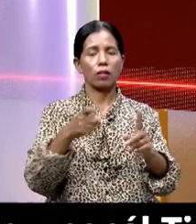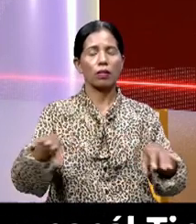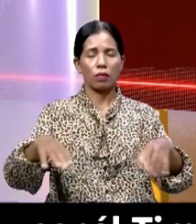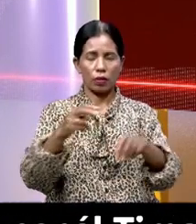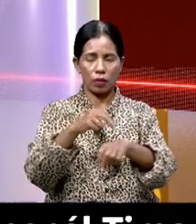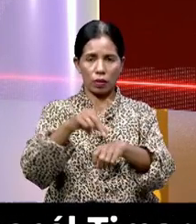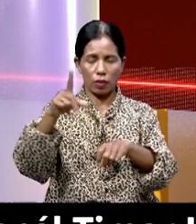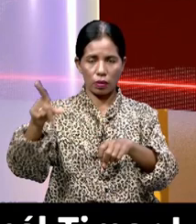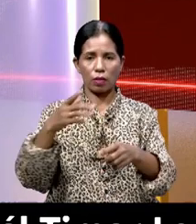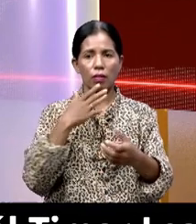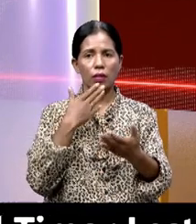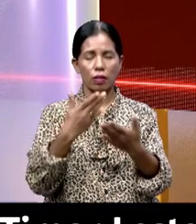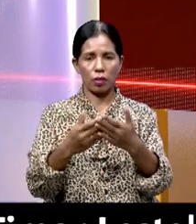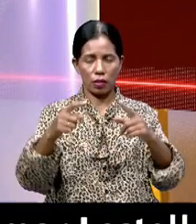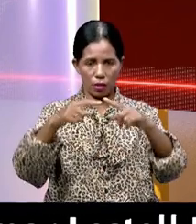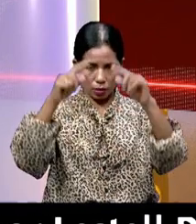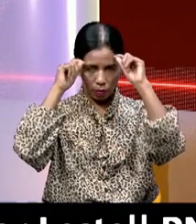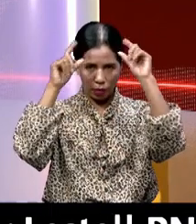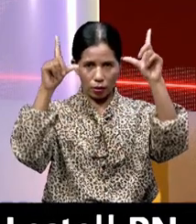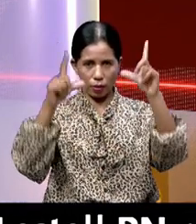de Qualificações de Timor-Leste.